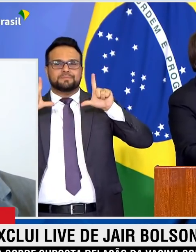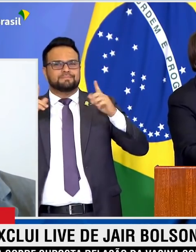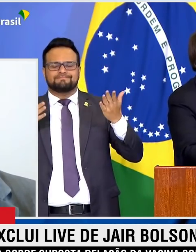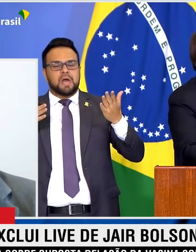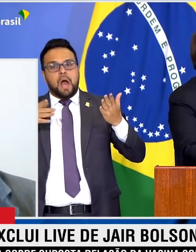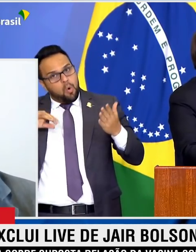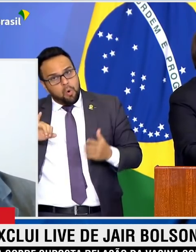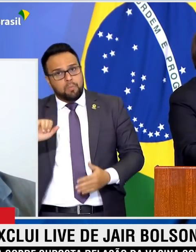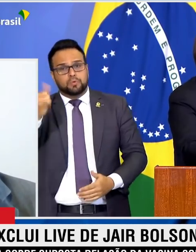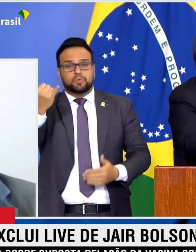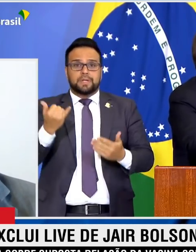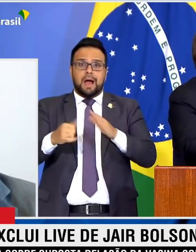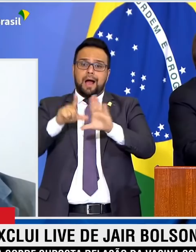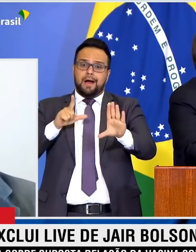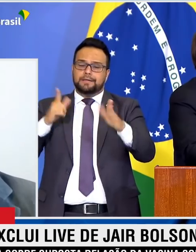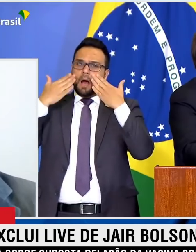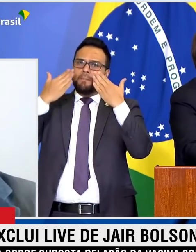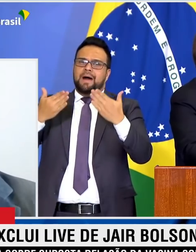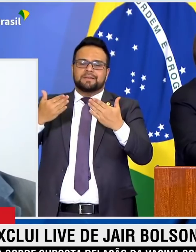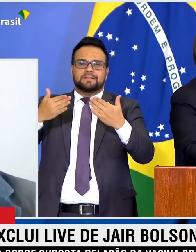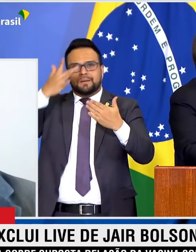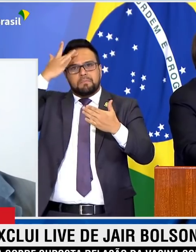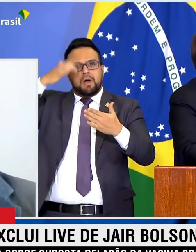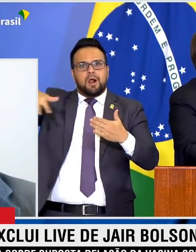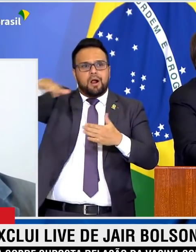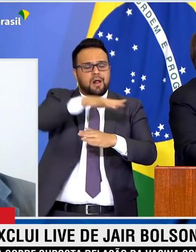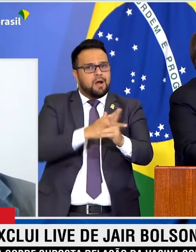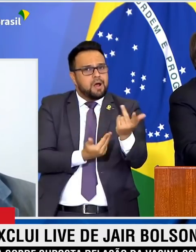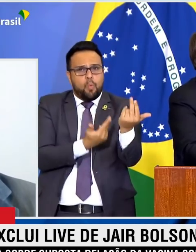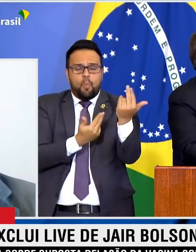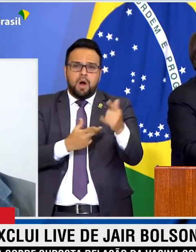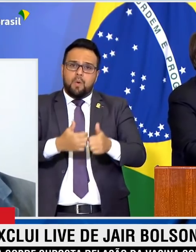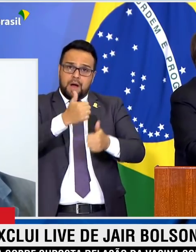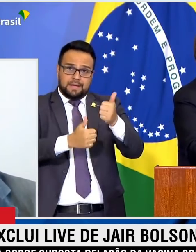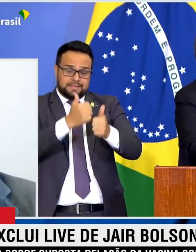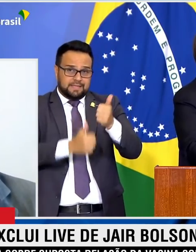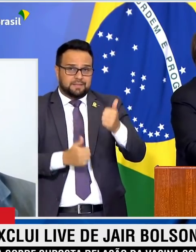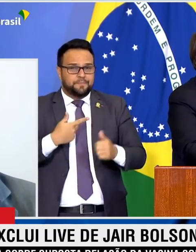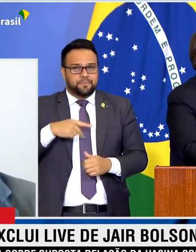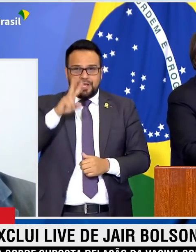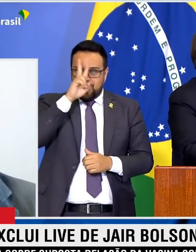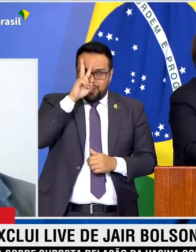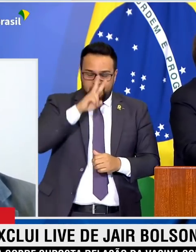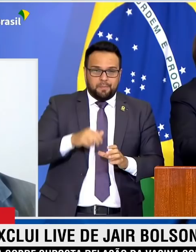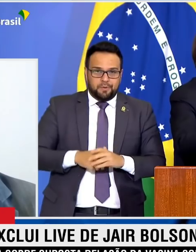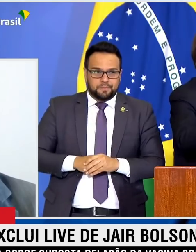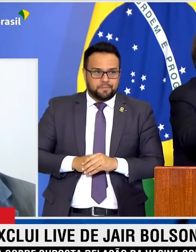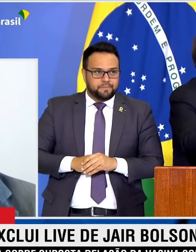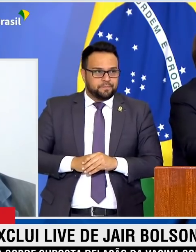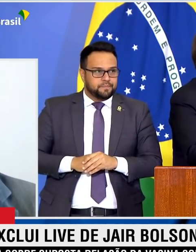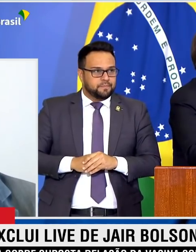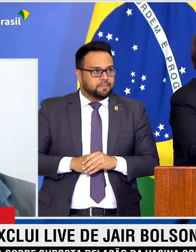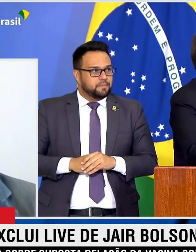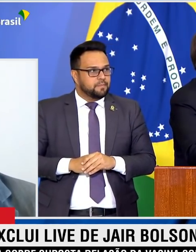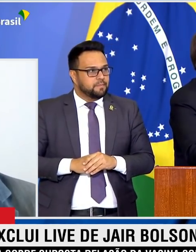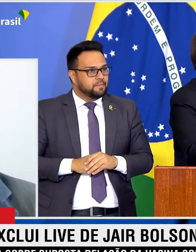tipo de programa A ambições eleitorais ambições de curto prazo o que me chama atenção nessa discussão